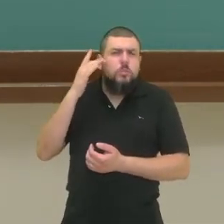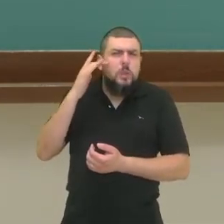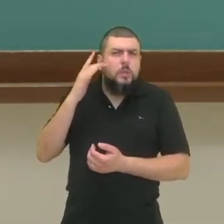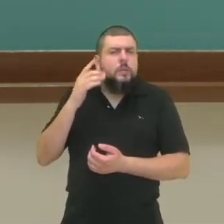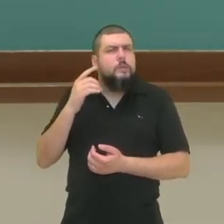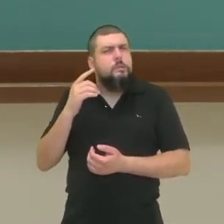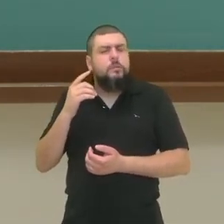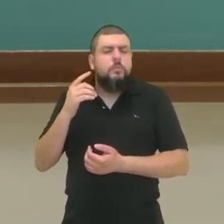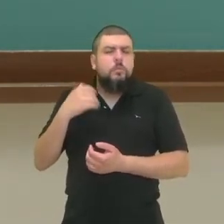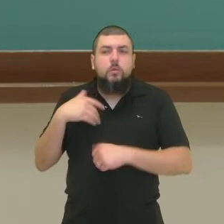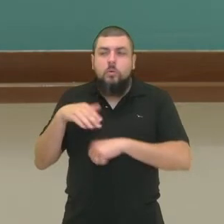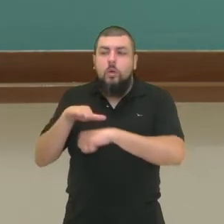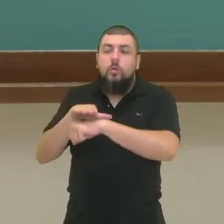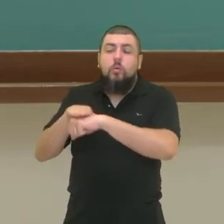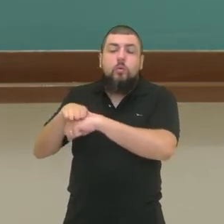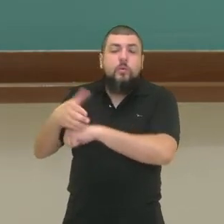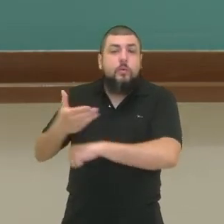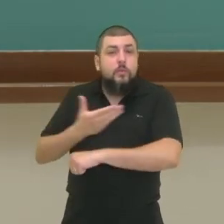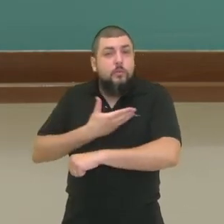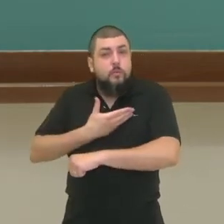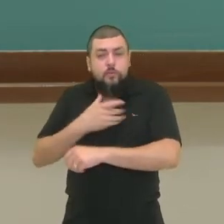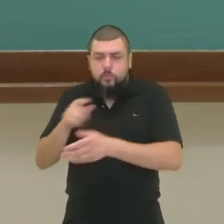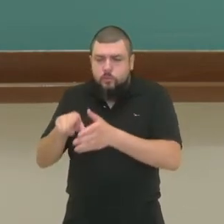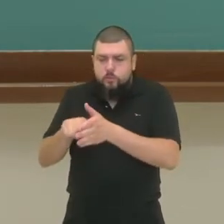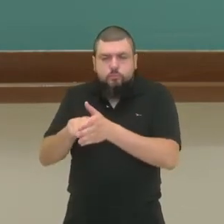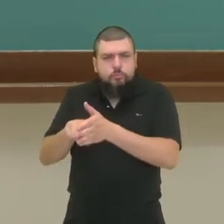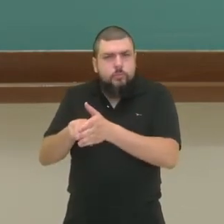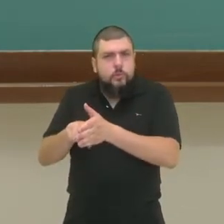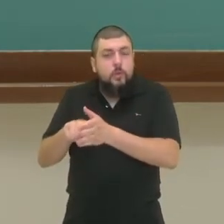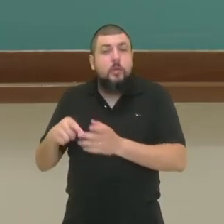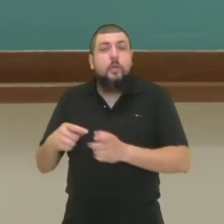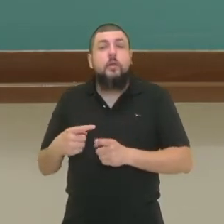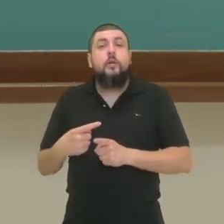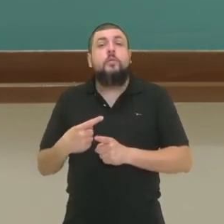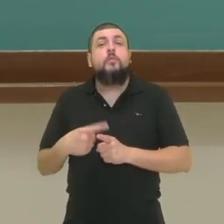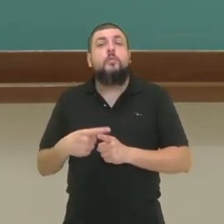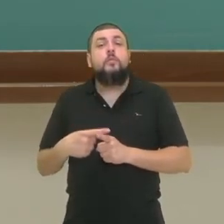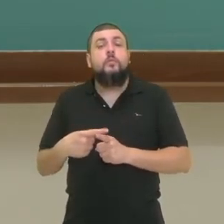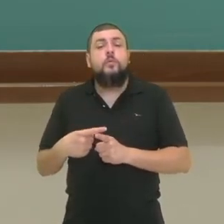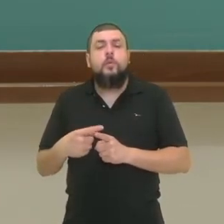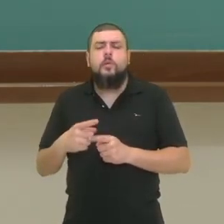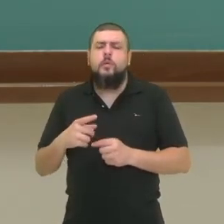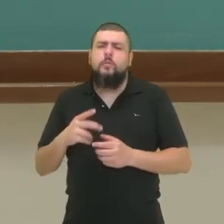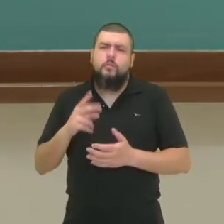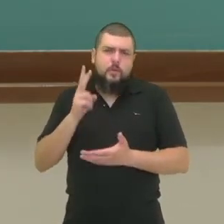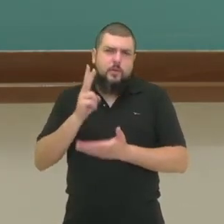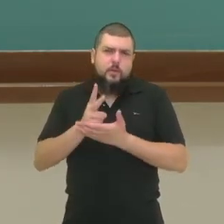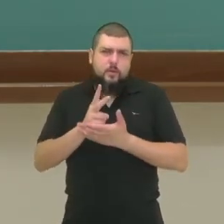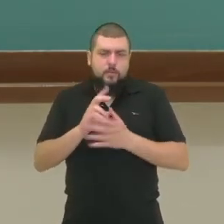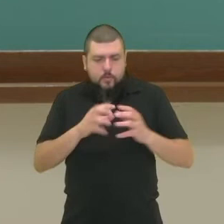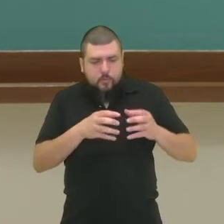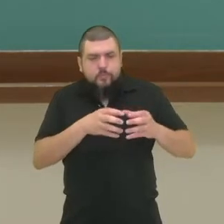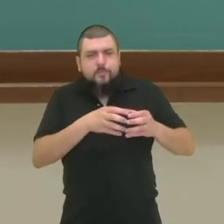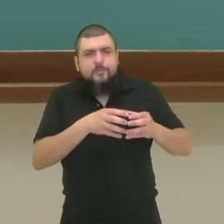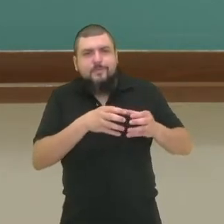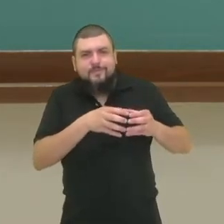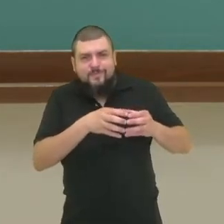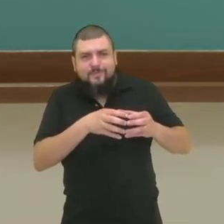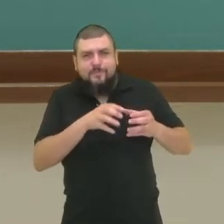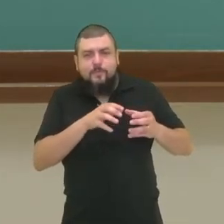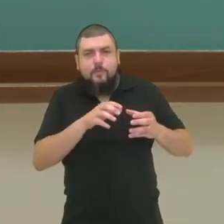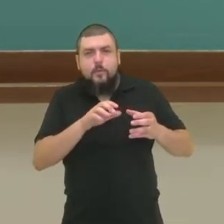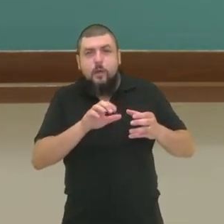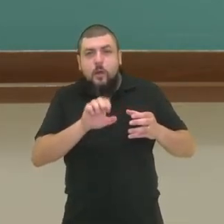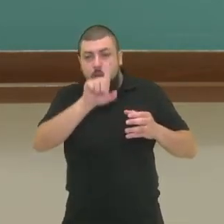com um colega, pesquise, porque sempre tem entidades, né, que ajudam o pessoal. Aquelas entidades que